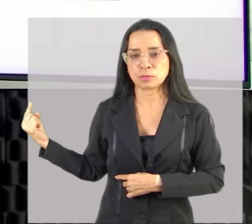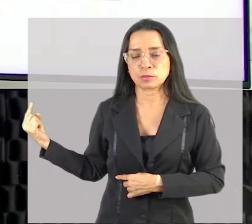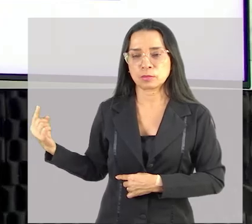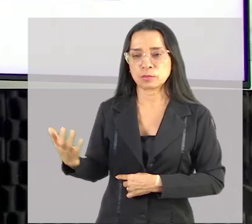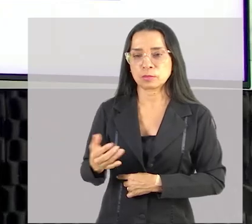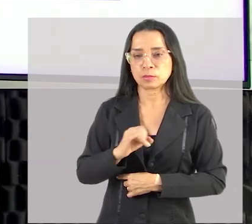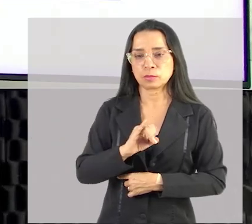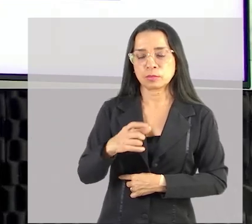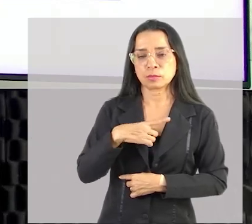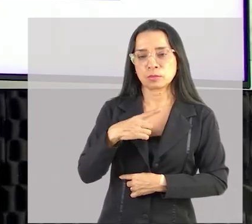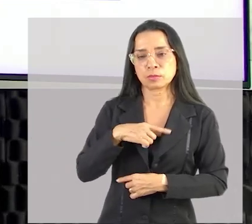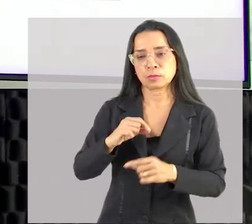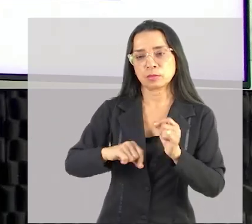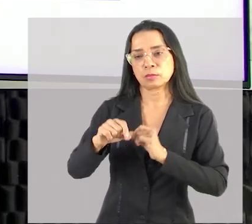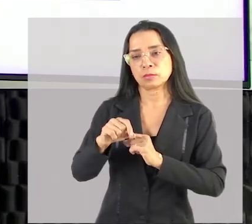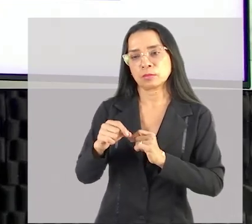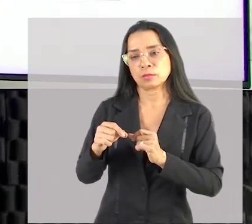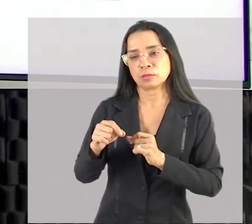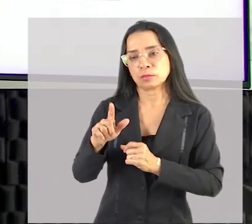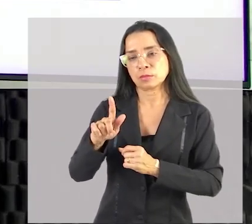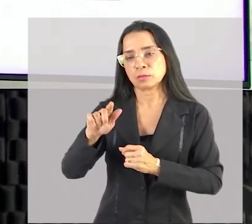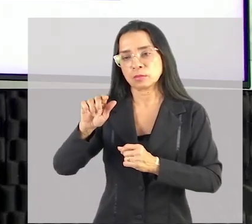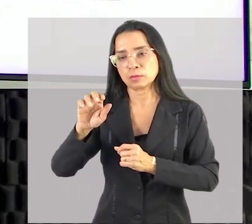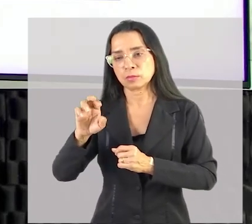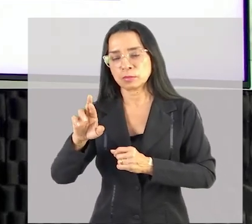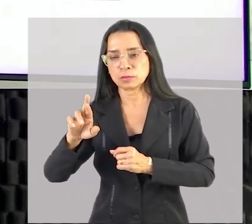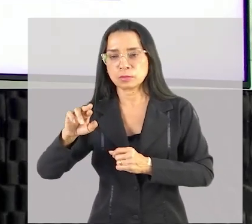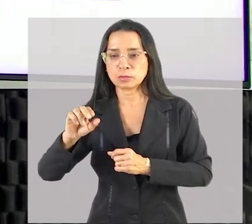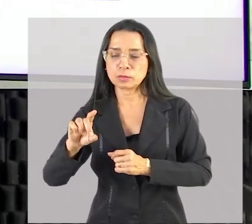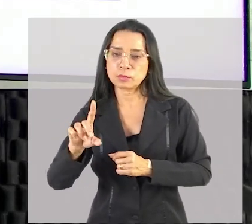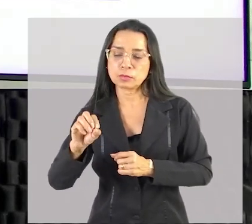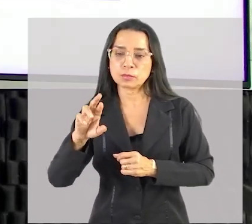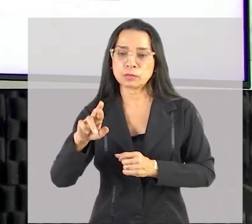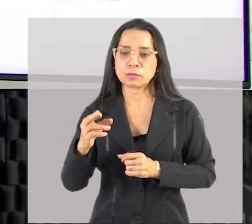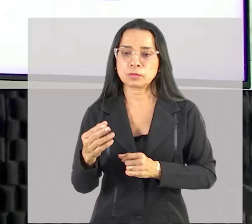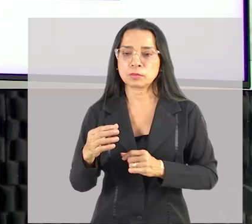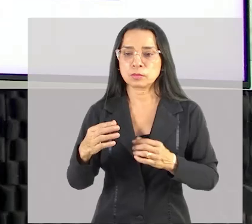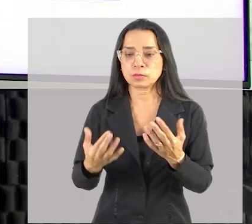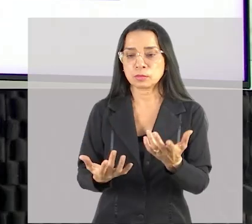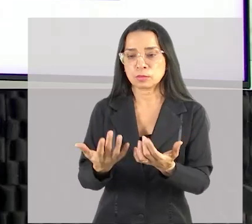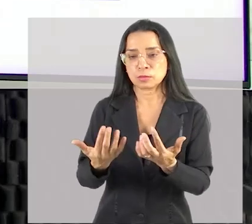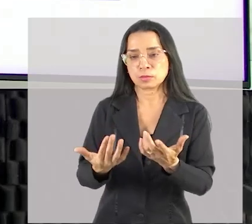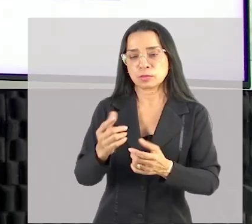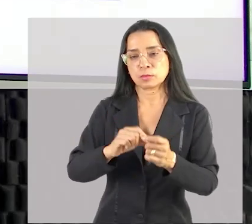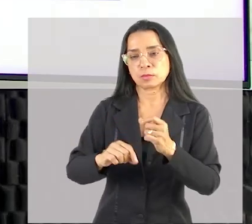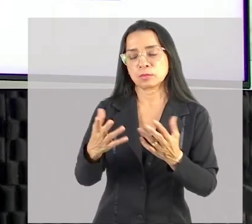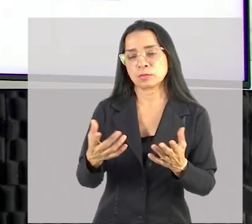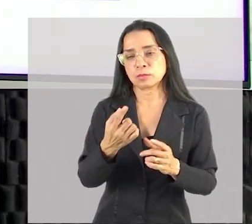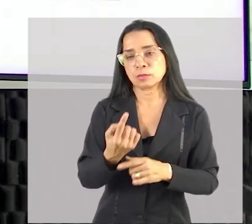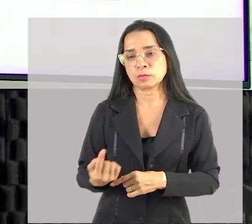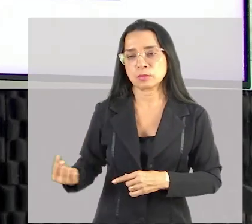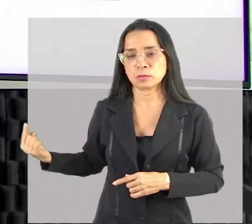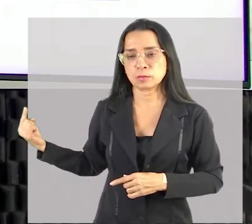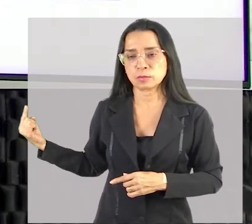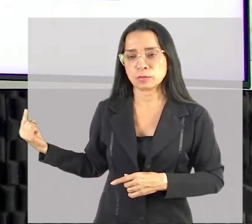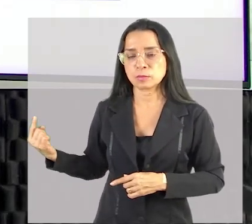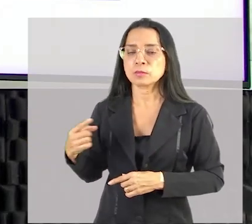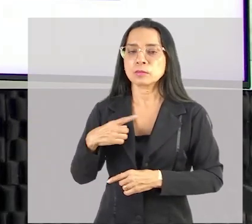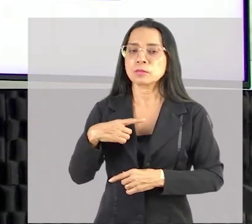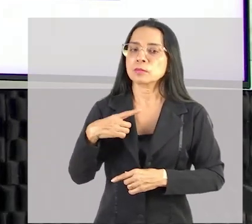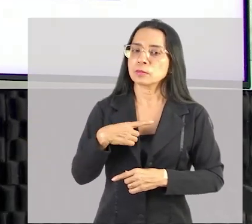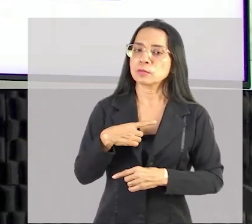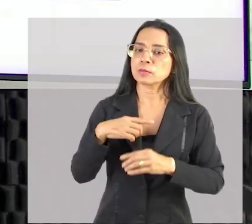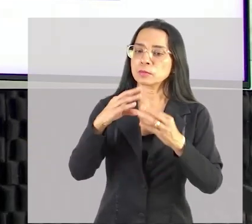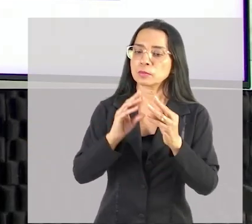Agora, se você tiver um gerador a carvão, a queima do carvão, a mesma situação da gasolina, você vai sim ter